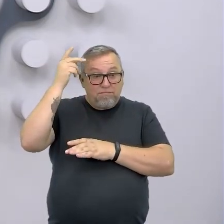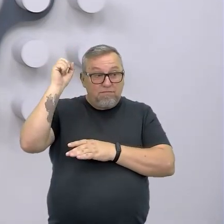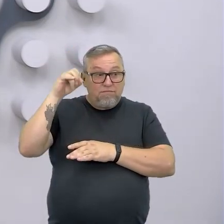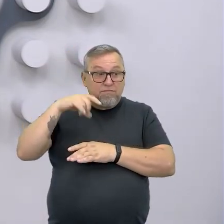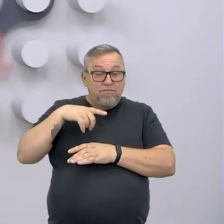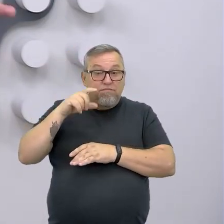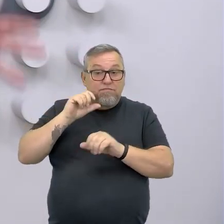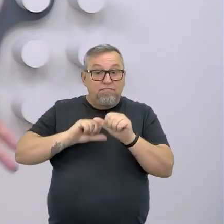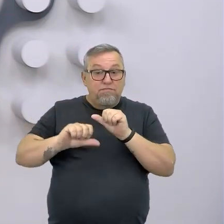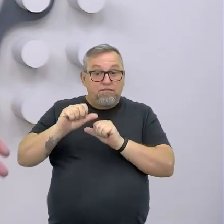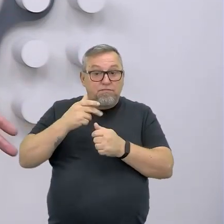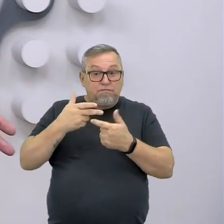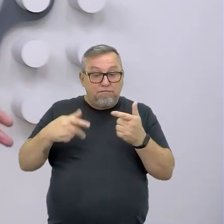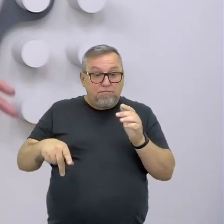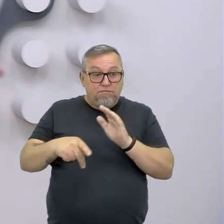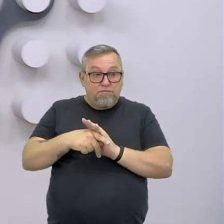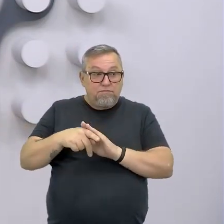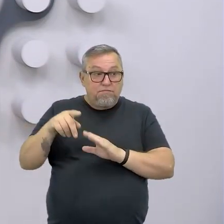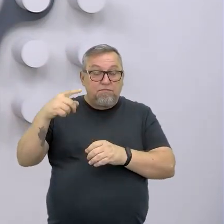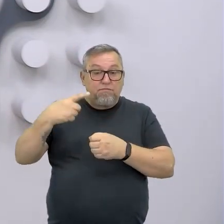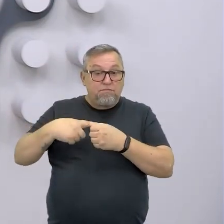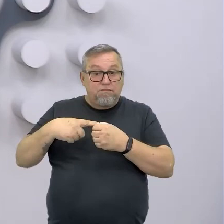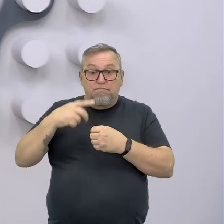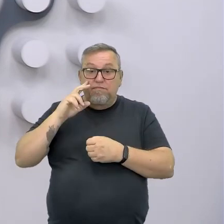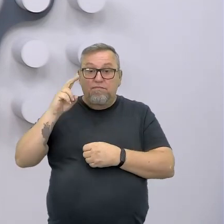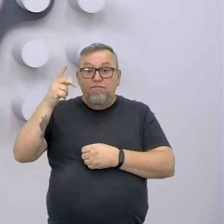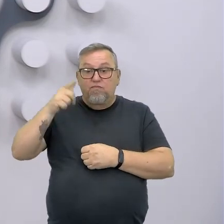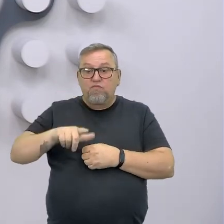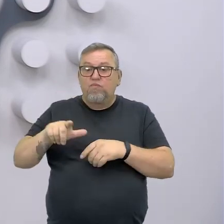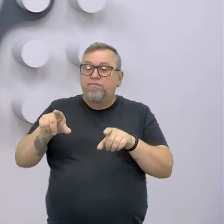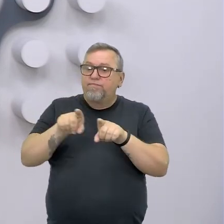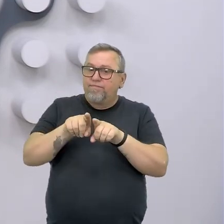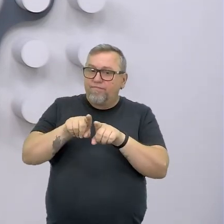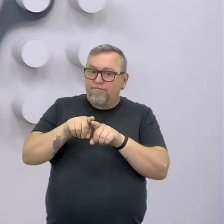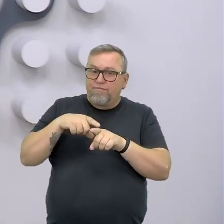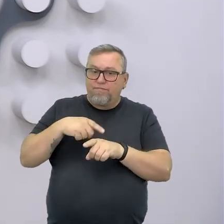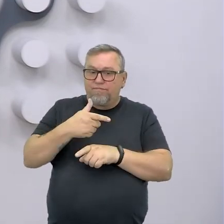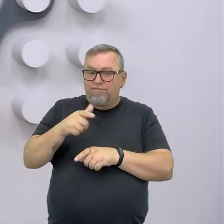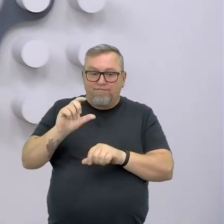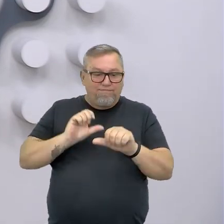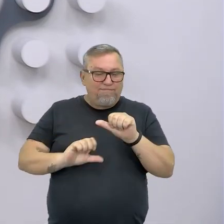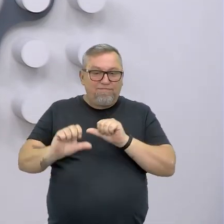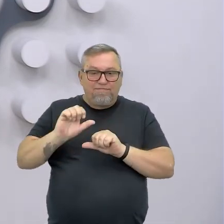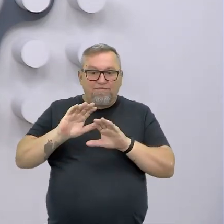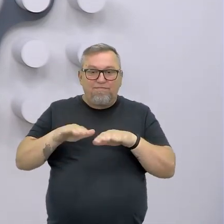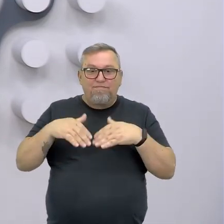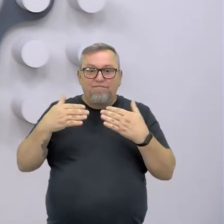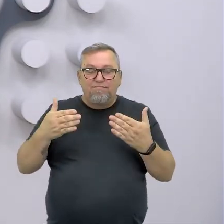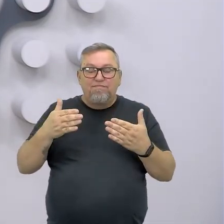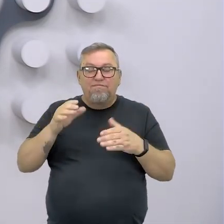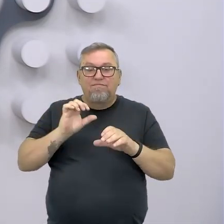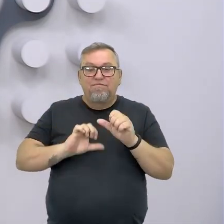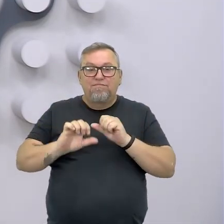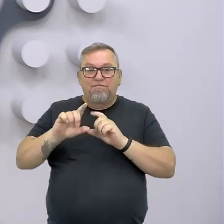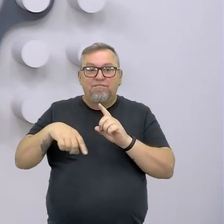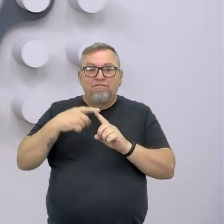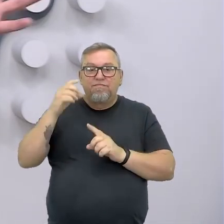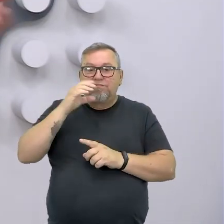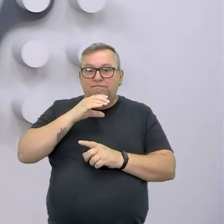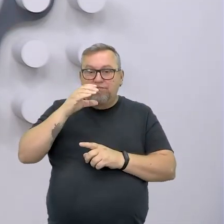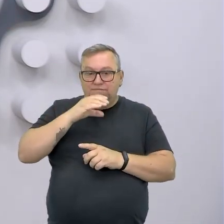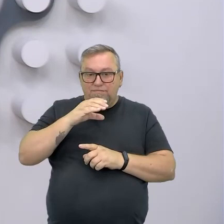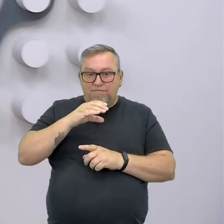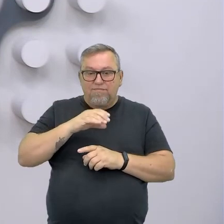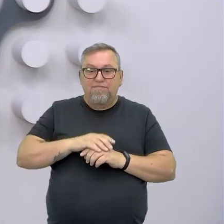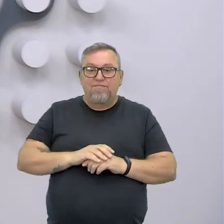houve transformações aqui nessa cidade em relação às outras, se não houve transformações, ou quais transformações foram mais rápidas, né?